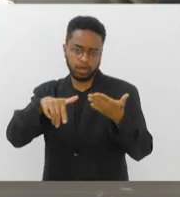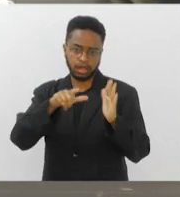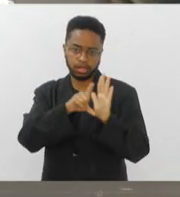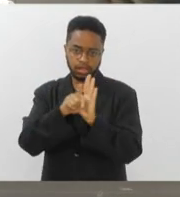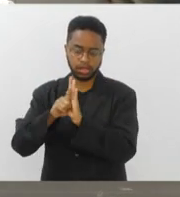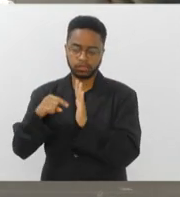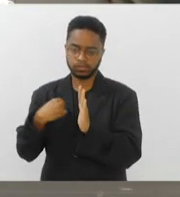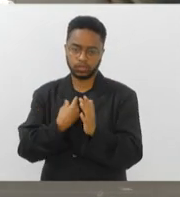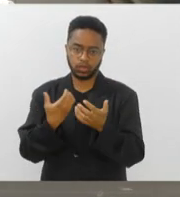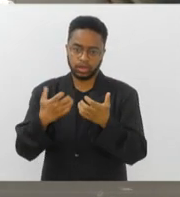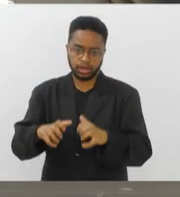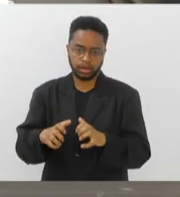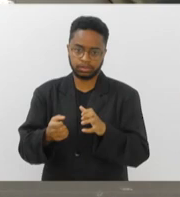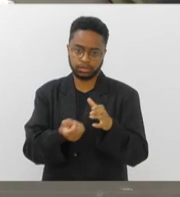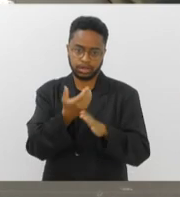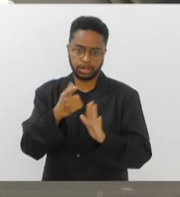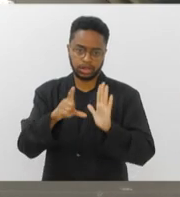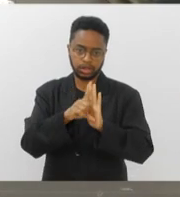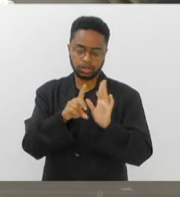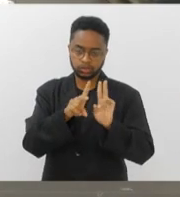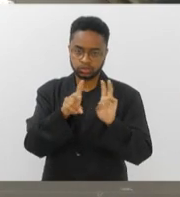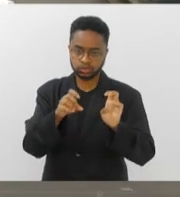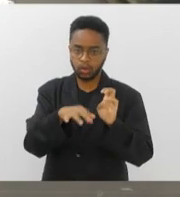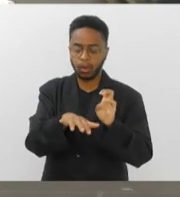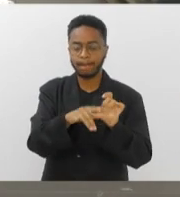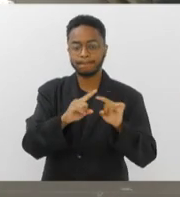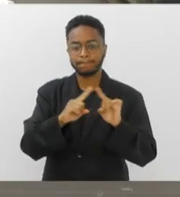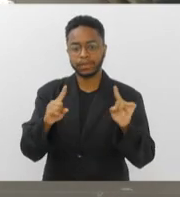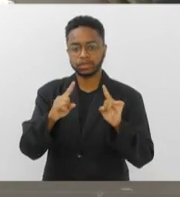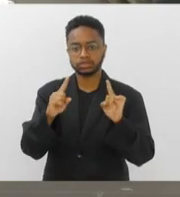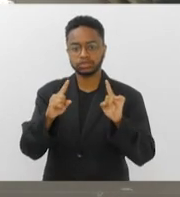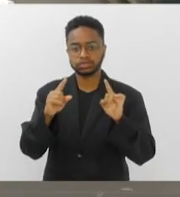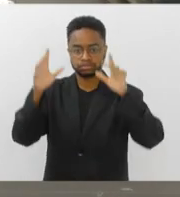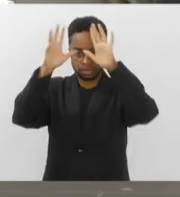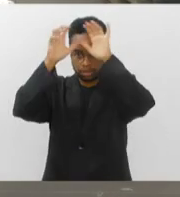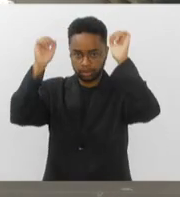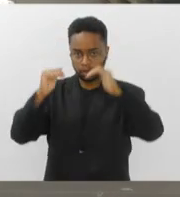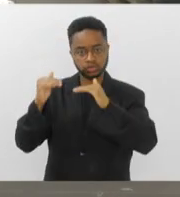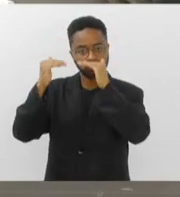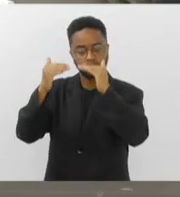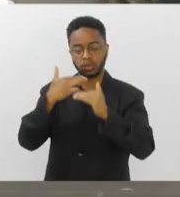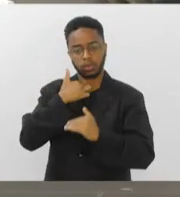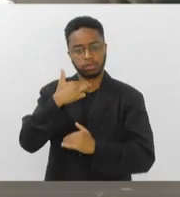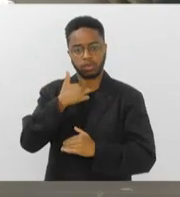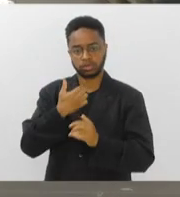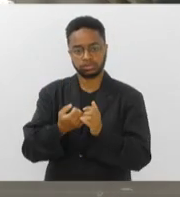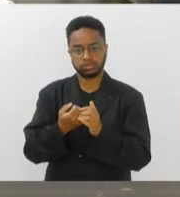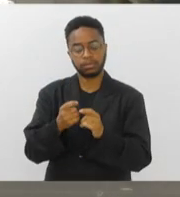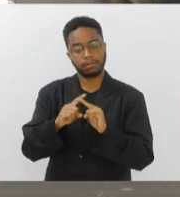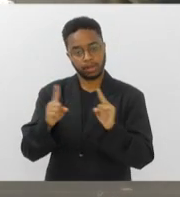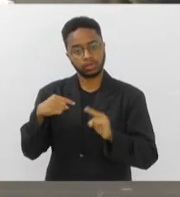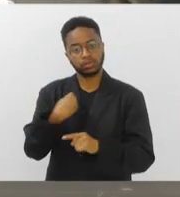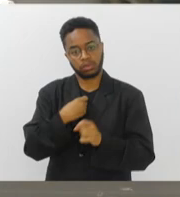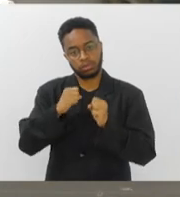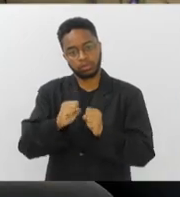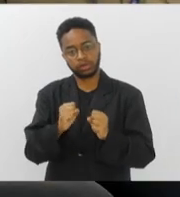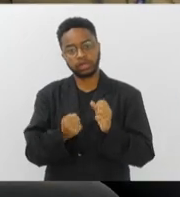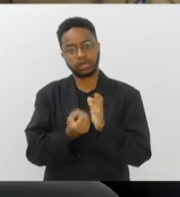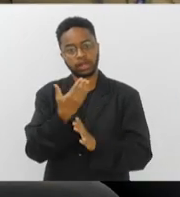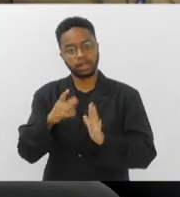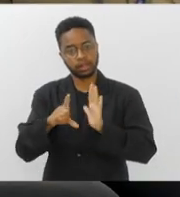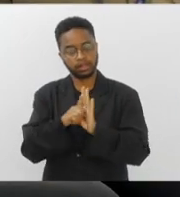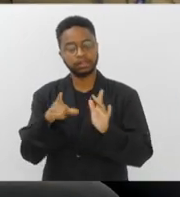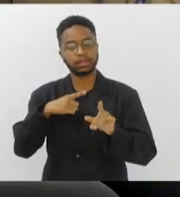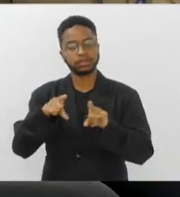sobre isso, porque... E o Supremo falou, não, pode, meio ambiente pode legislar. Né? Havia até